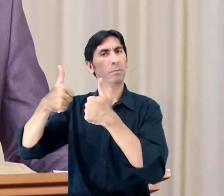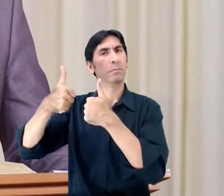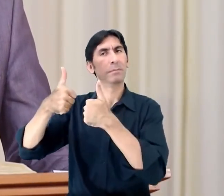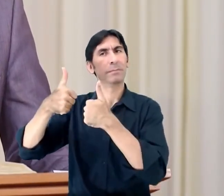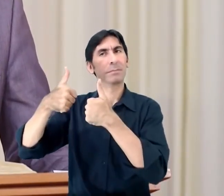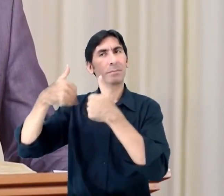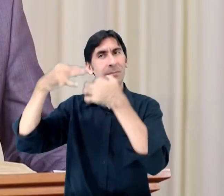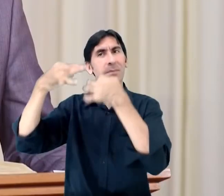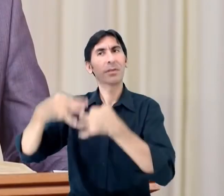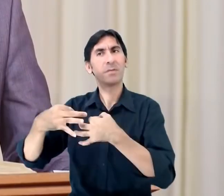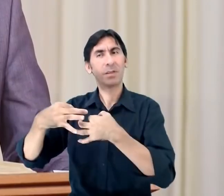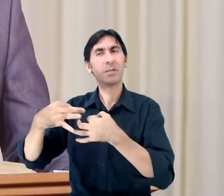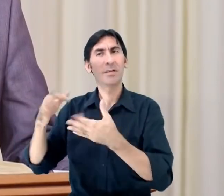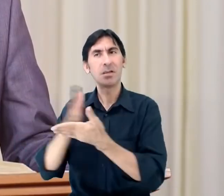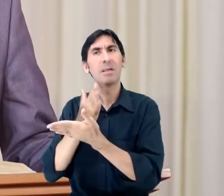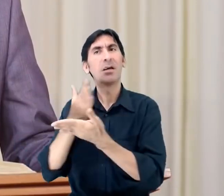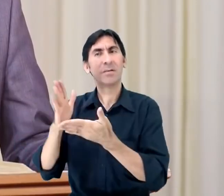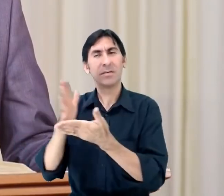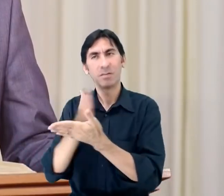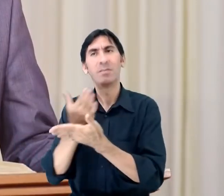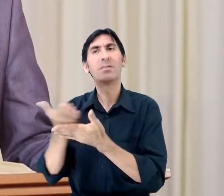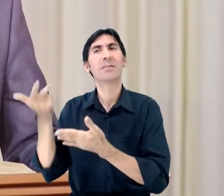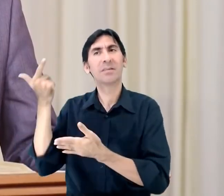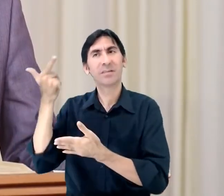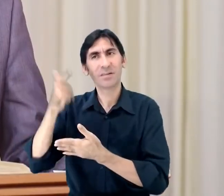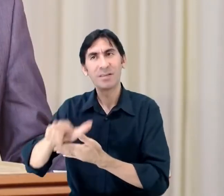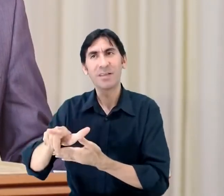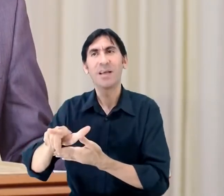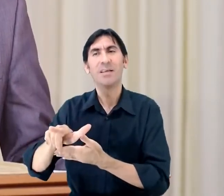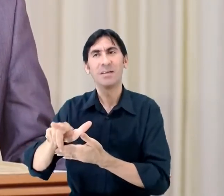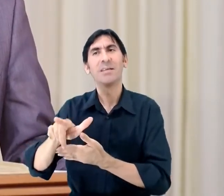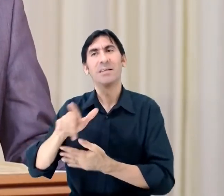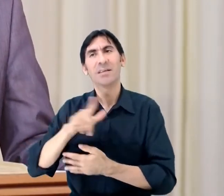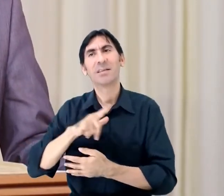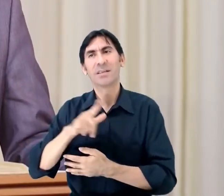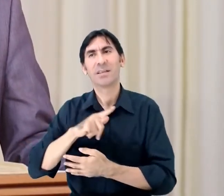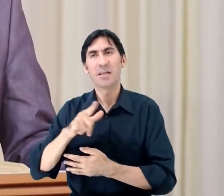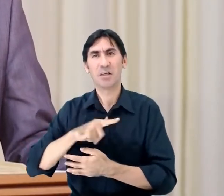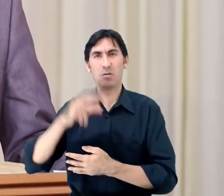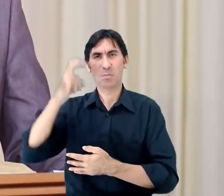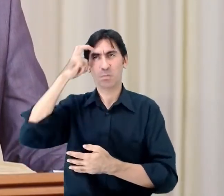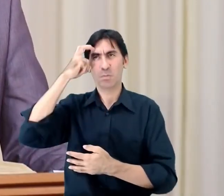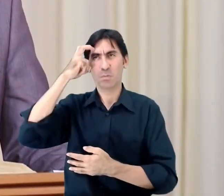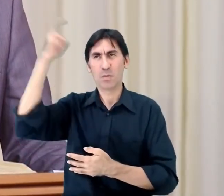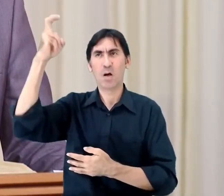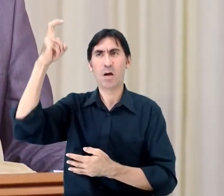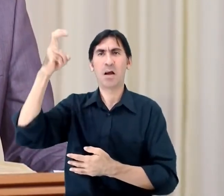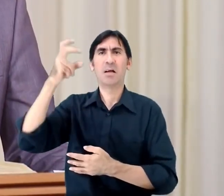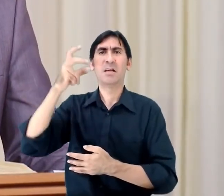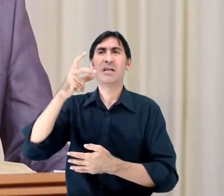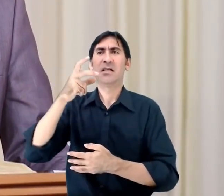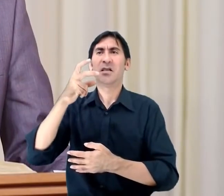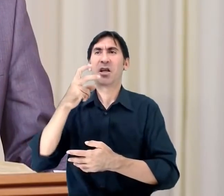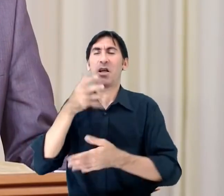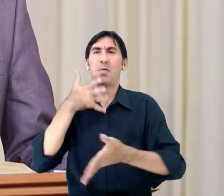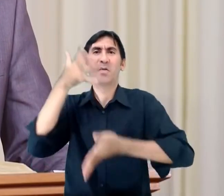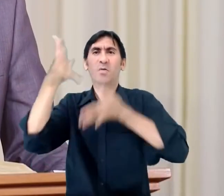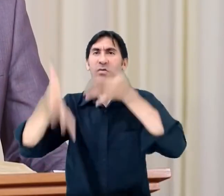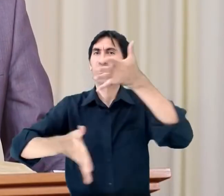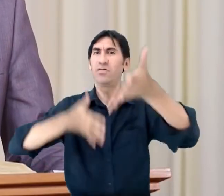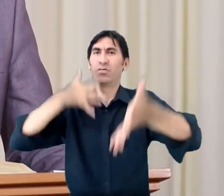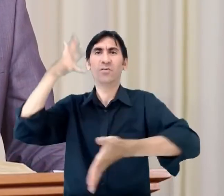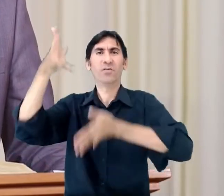E alguns conseguem ser pessoas que têm talento de falar perante o público, não é